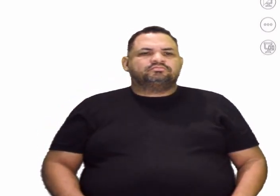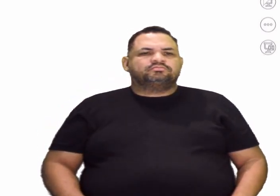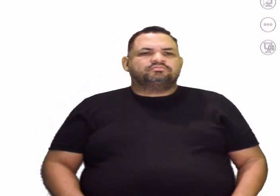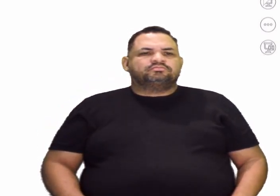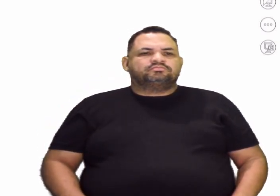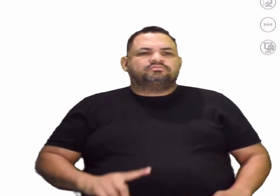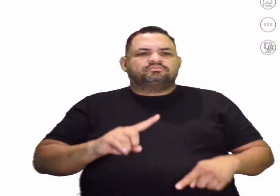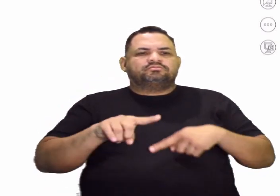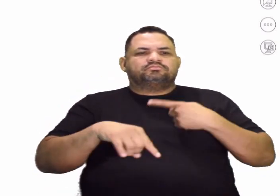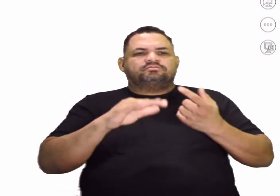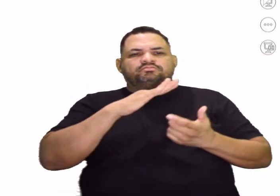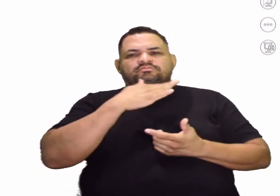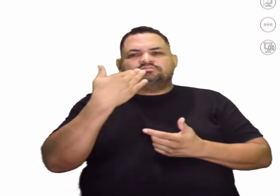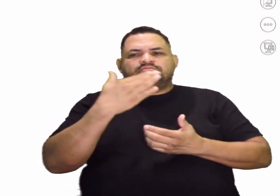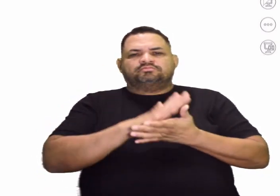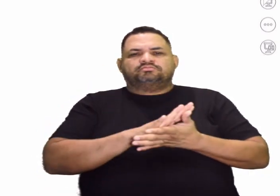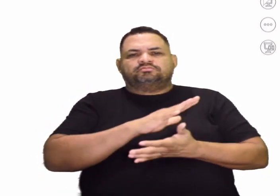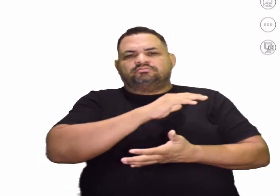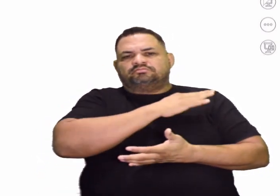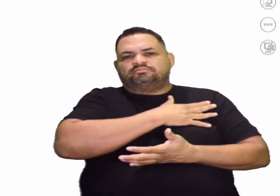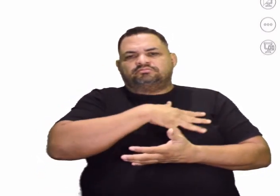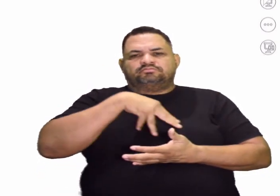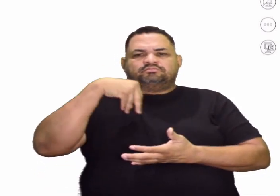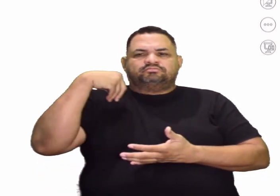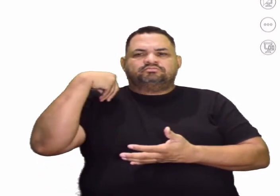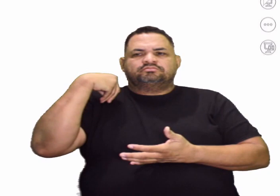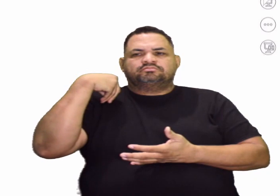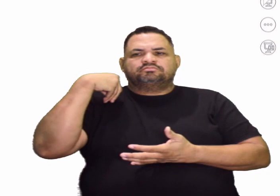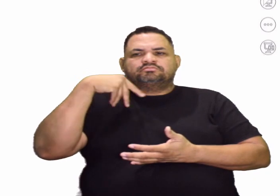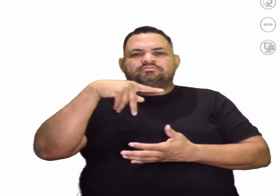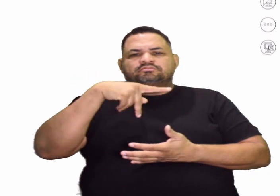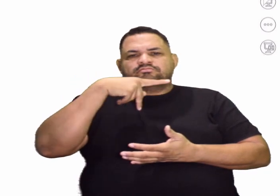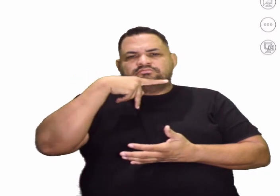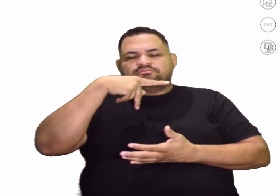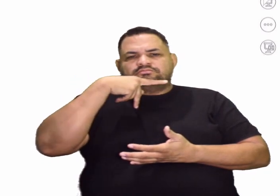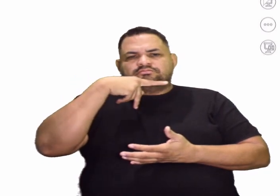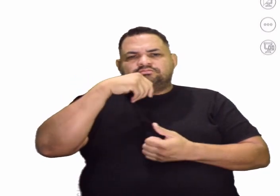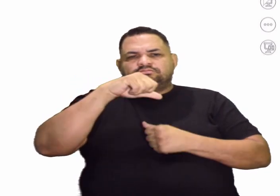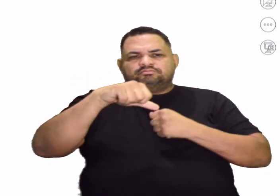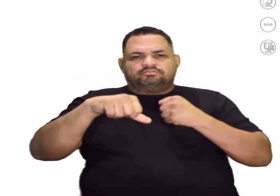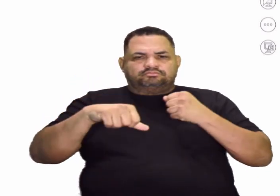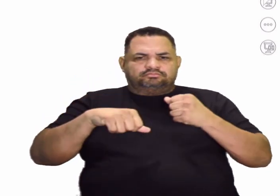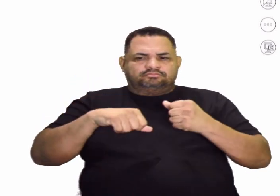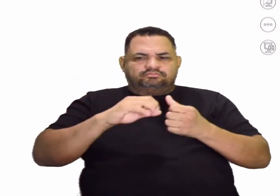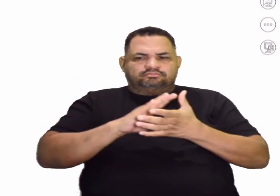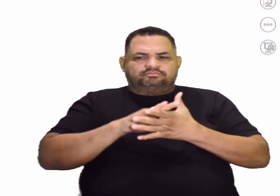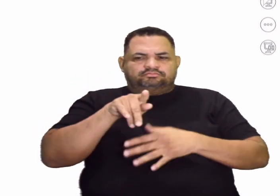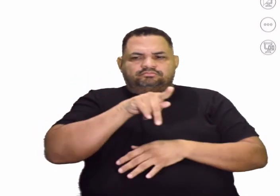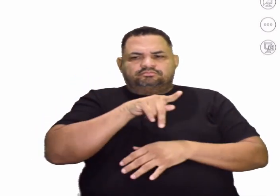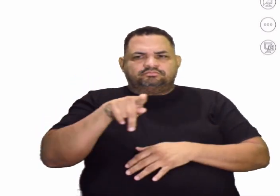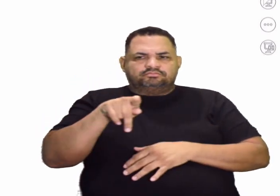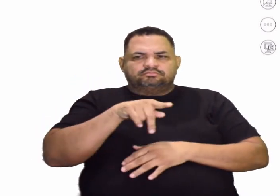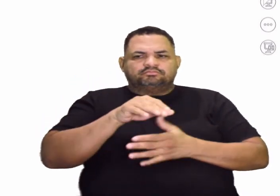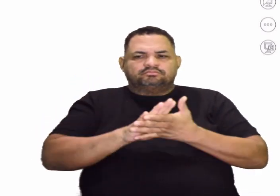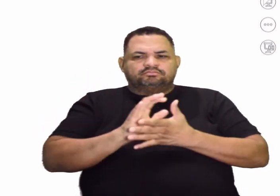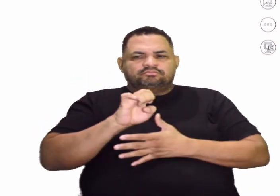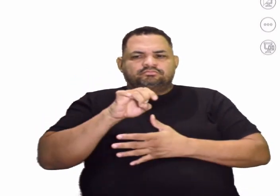Depois que ele morreu, Aristóteles se tornou aluno de Platão. Aí Platão se tornou professor de